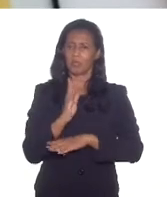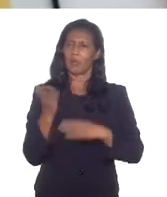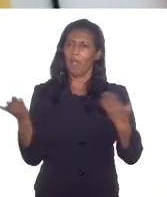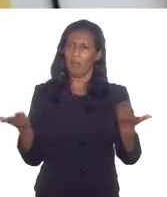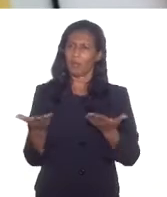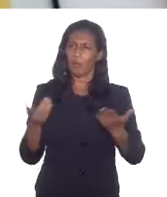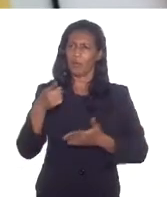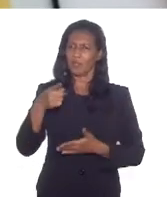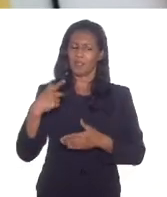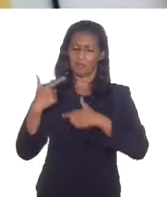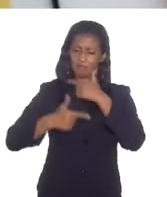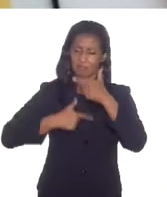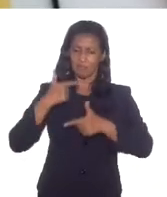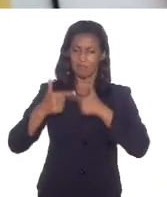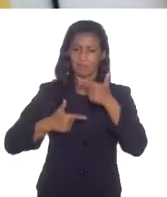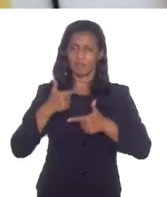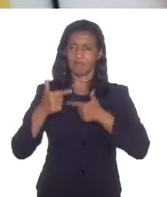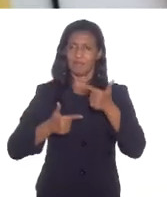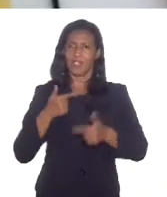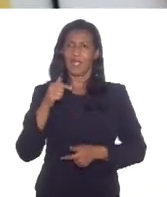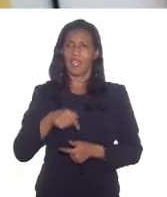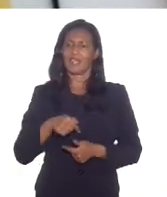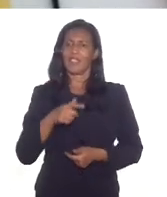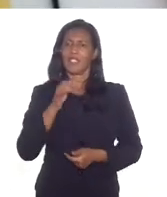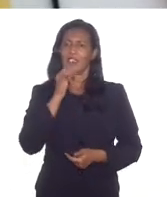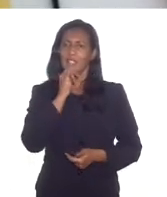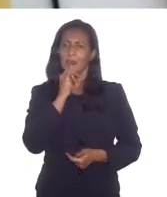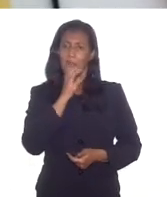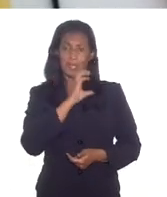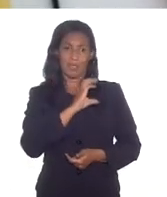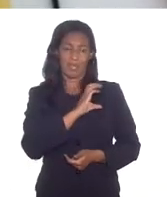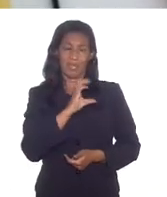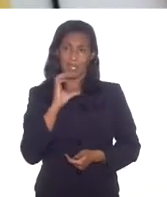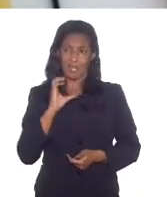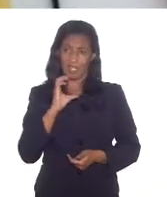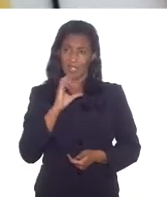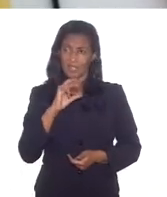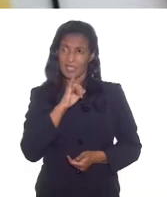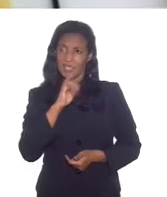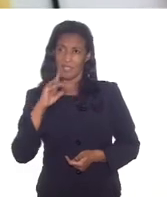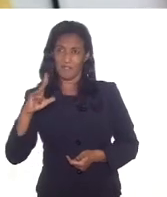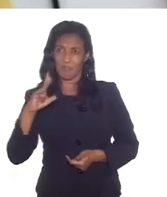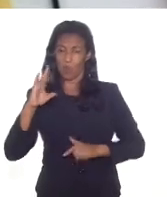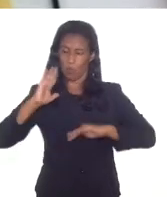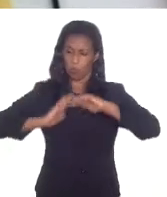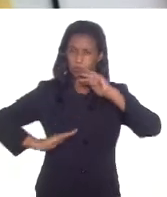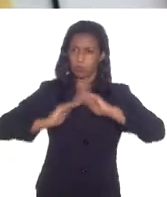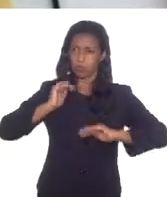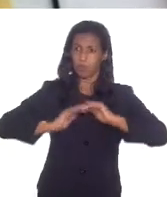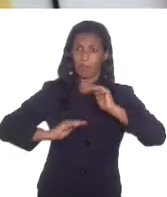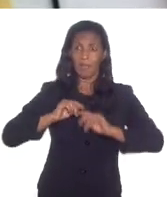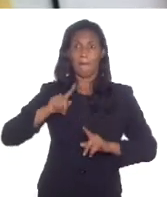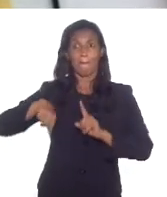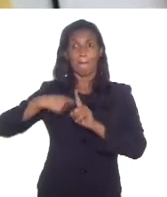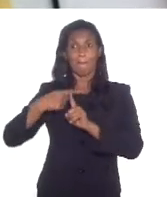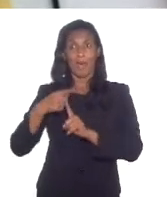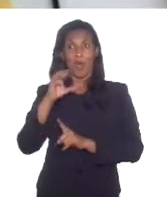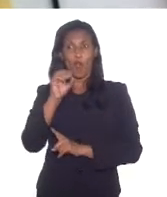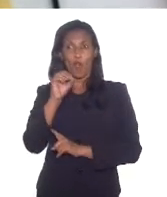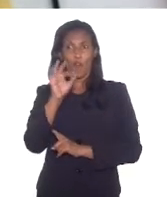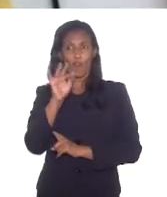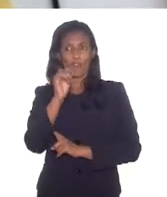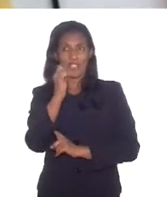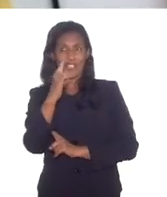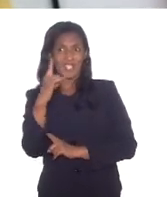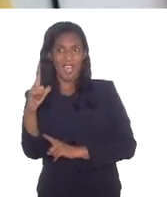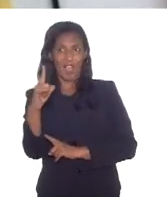Assembleia, permitiu só na Polícia Civil a convocação de papiloscopistas. Vossa Excelência esqueceu os oficiais de cartório, que foi fruto